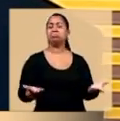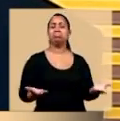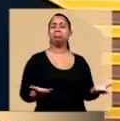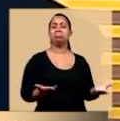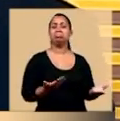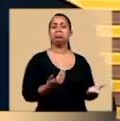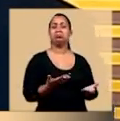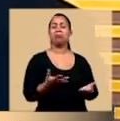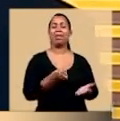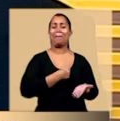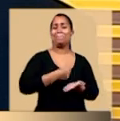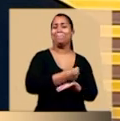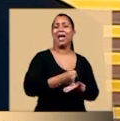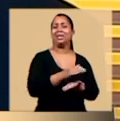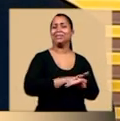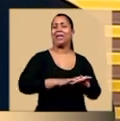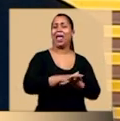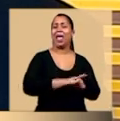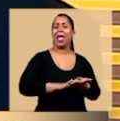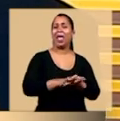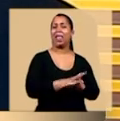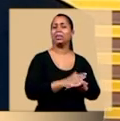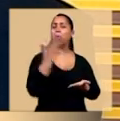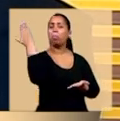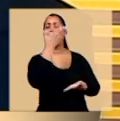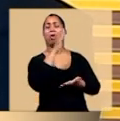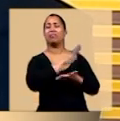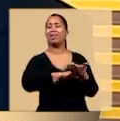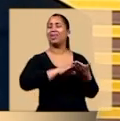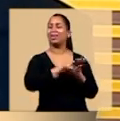qualquer pretensão e sem qualquer embasamento fático,